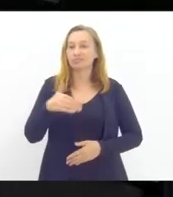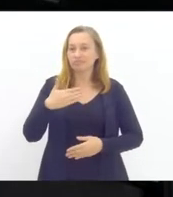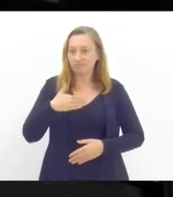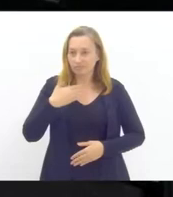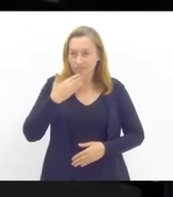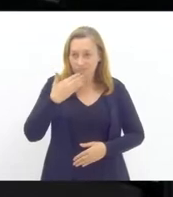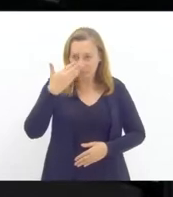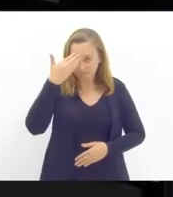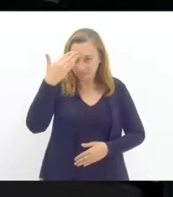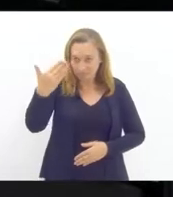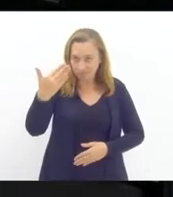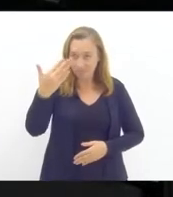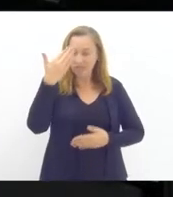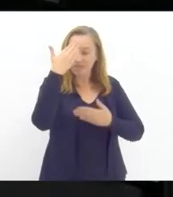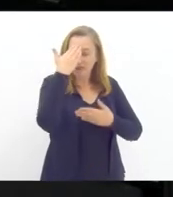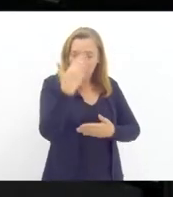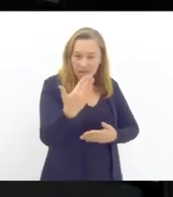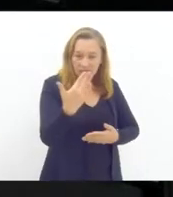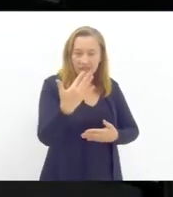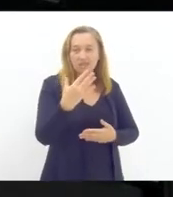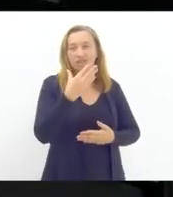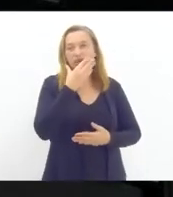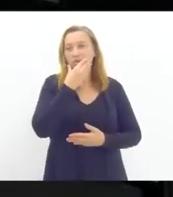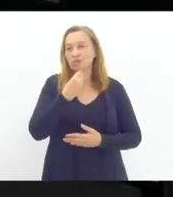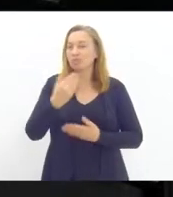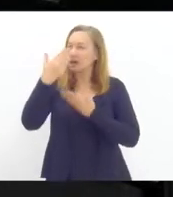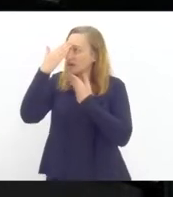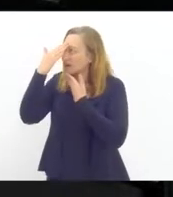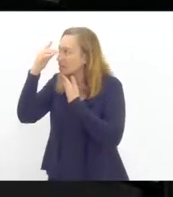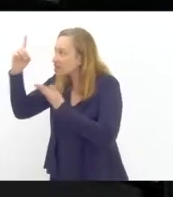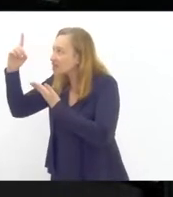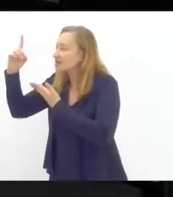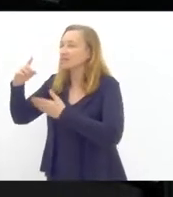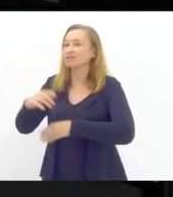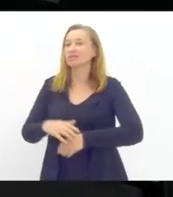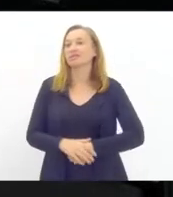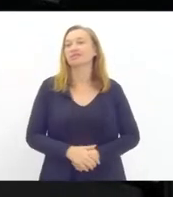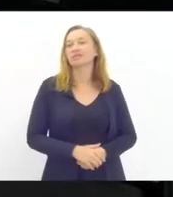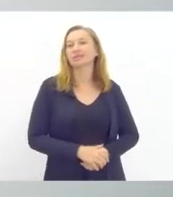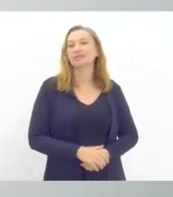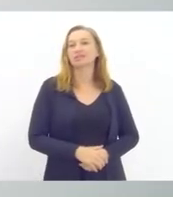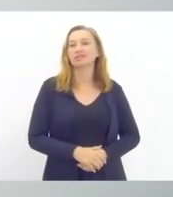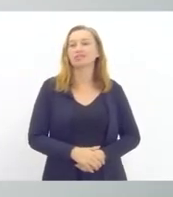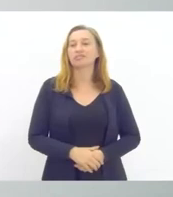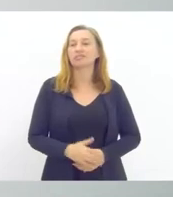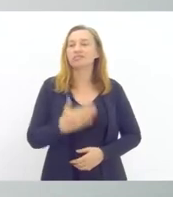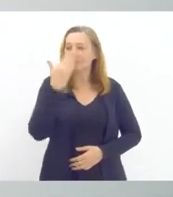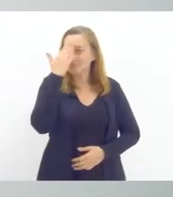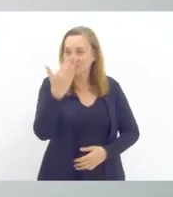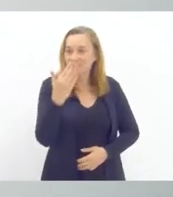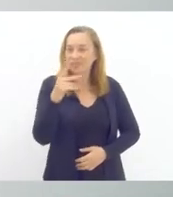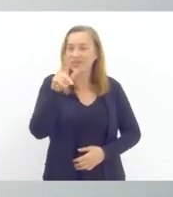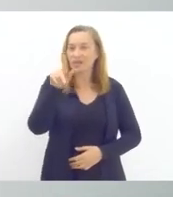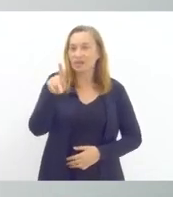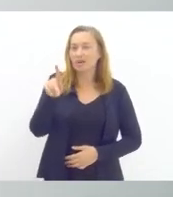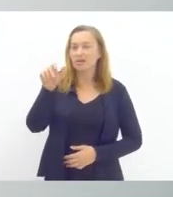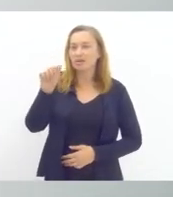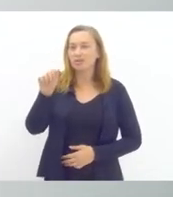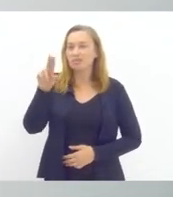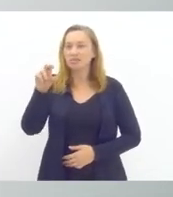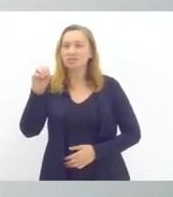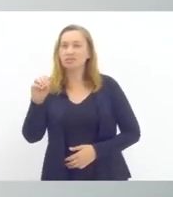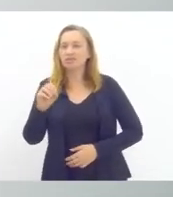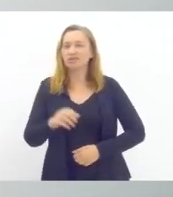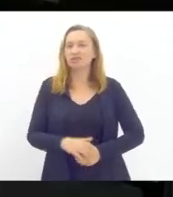que agradece aos homens agradece a Deus muito obrigado Paulo ganime